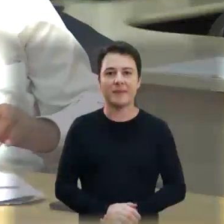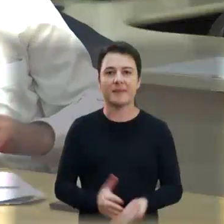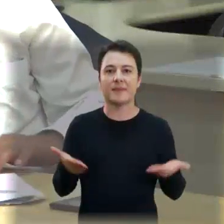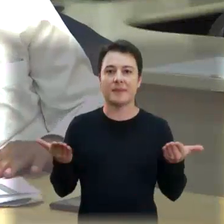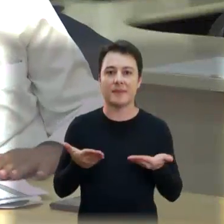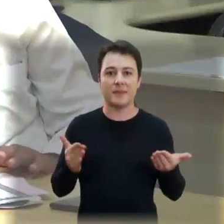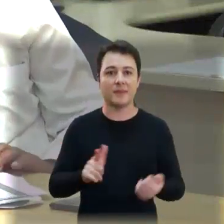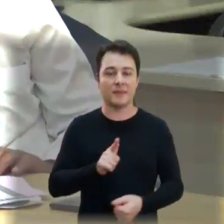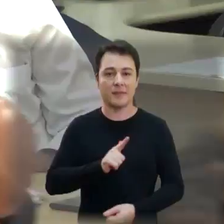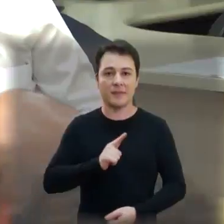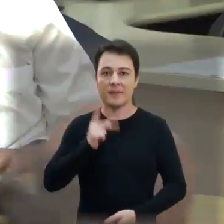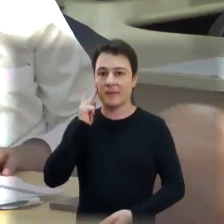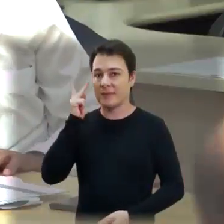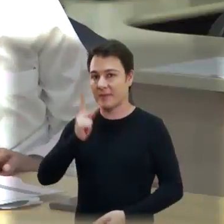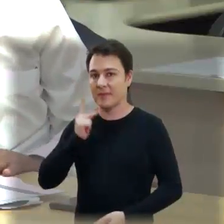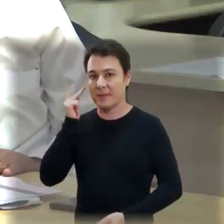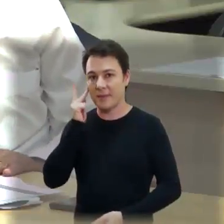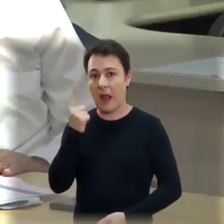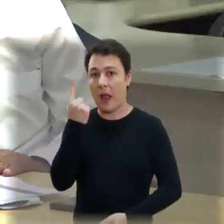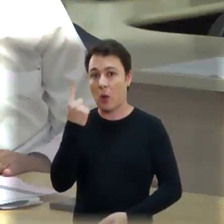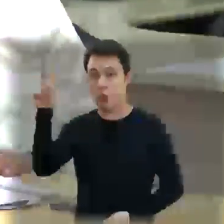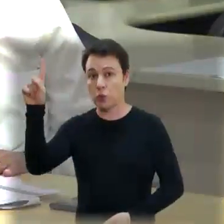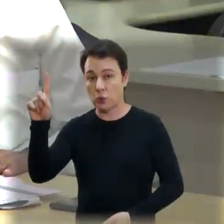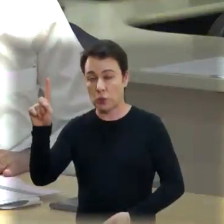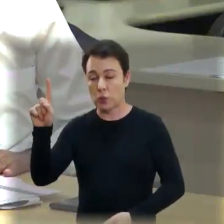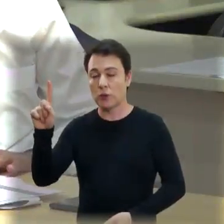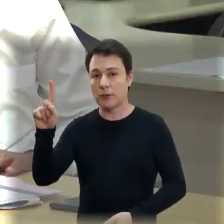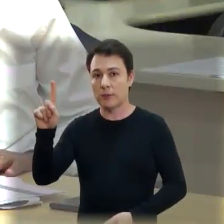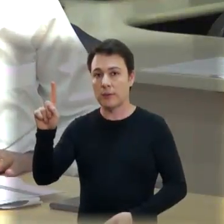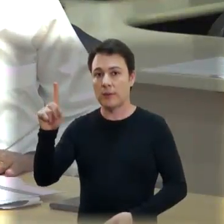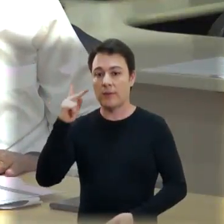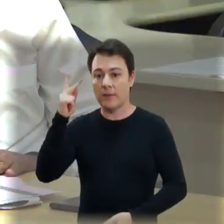Próximo vereador a fazer uso da palavra e último orador,